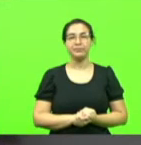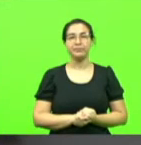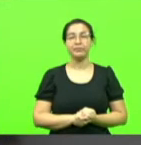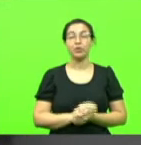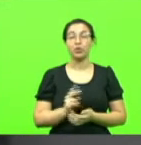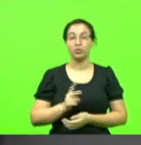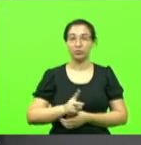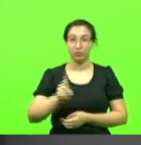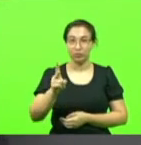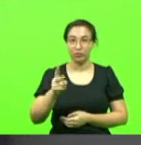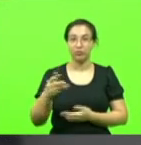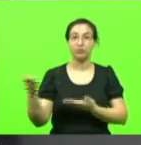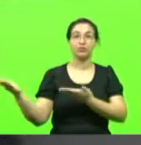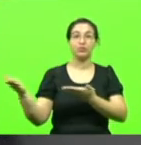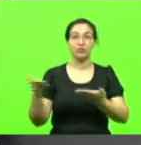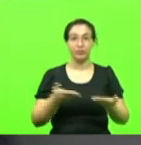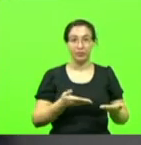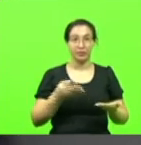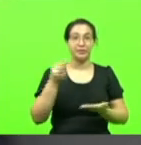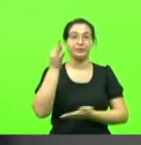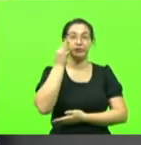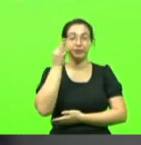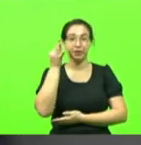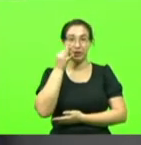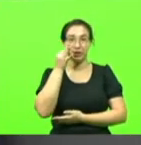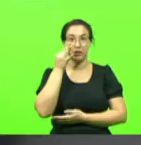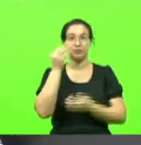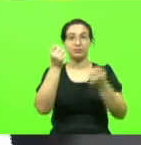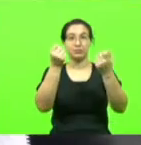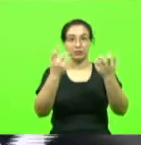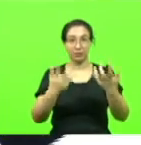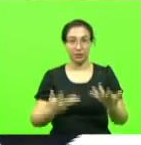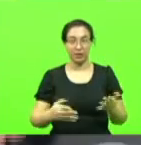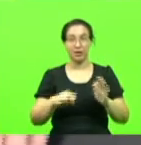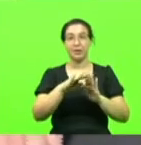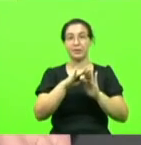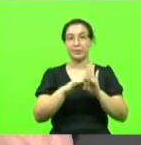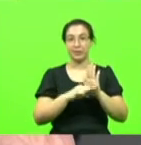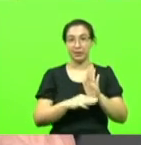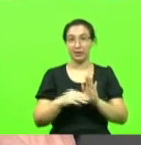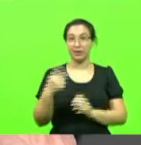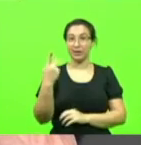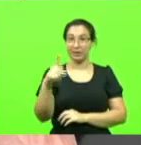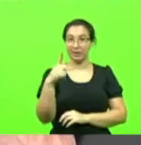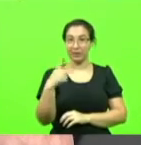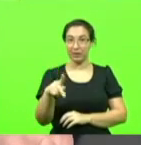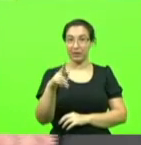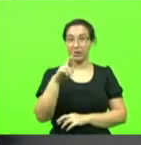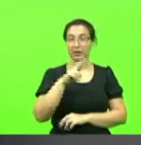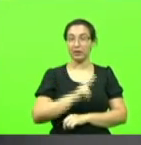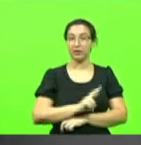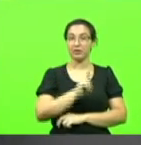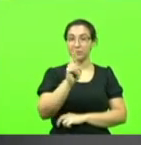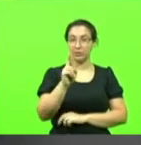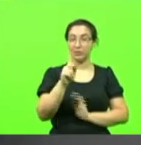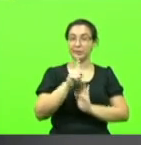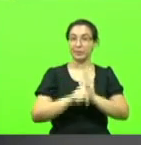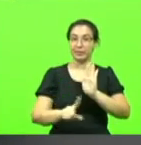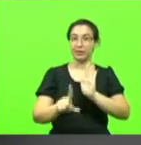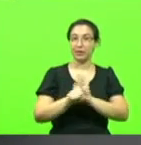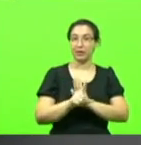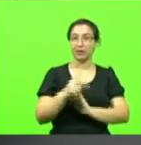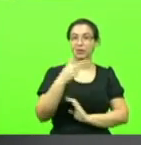seguindo a pauta passo a palavra para o deputado Fernando krelling para apresentação de matéria sob sua relatoria PL